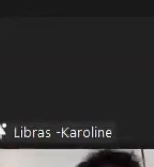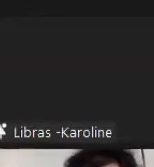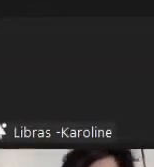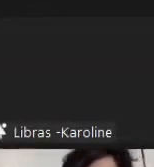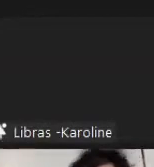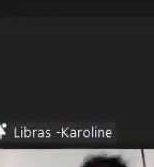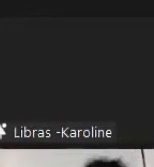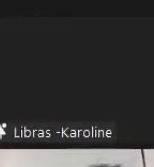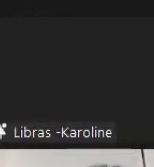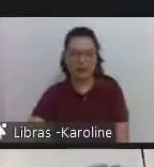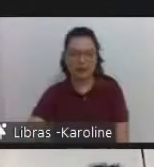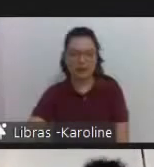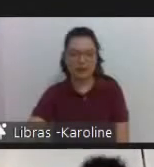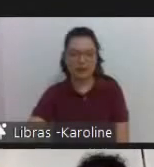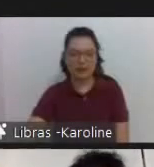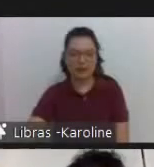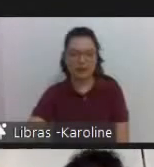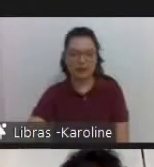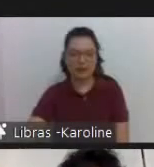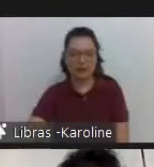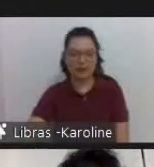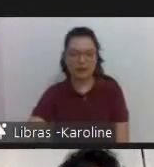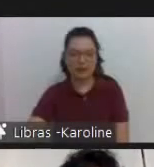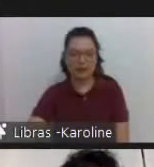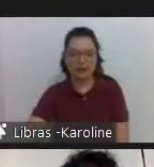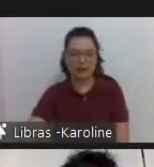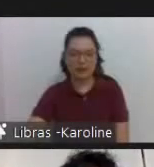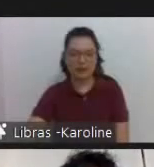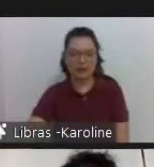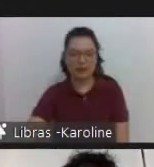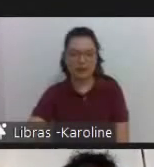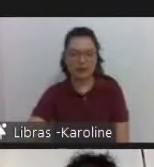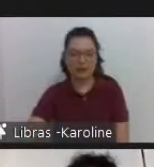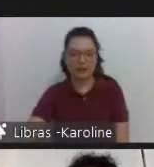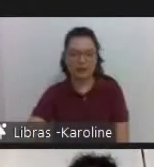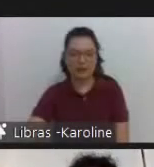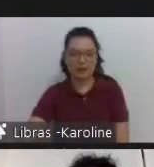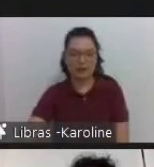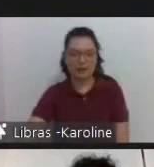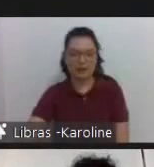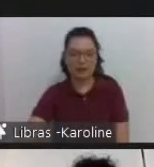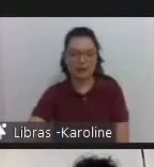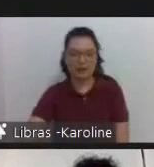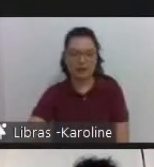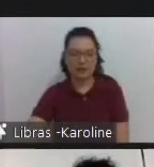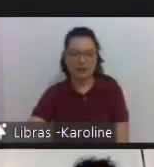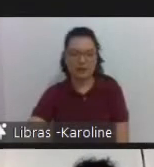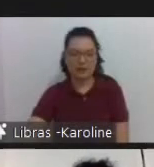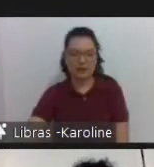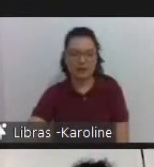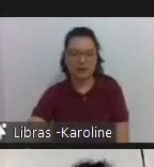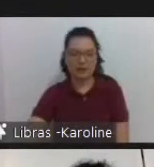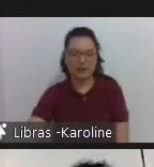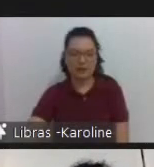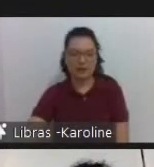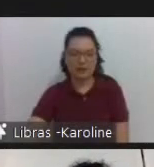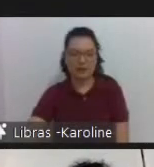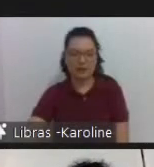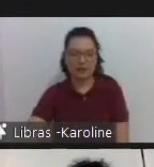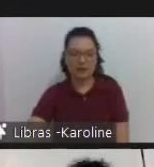Foi um prazer. Muito bonito. Tchau, gente. Parabéns toda a equipe. Vocês foram sempre muito atentos. Muito bom. Excelente,